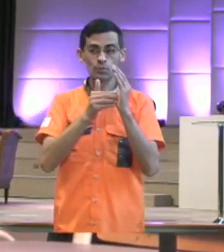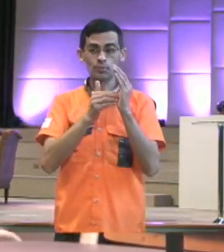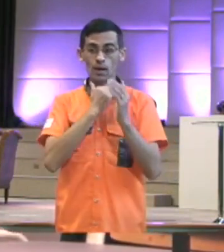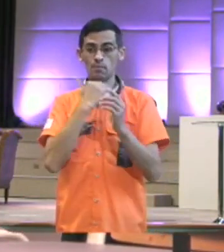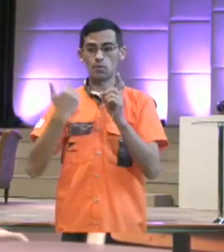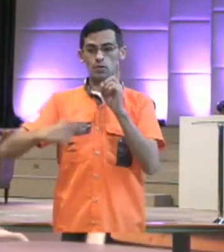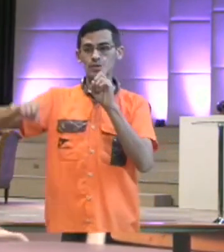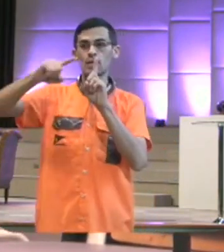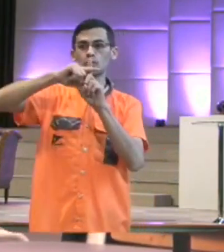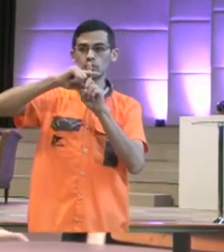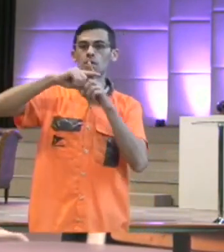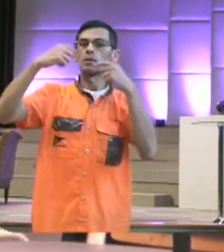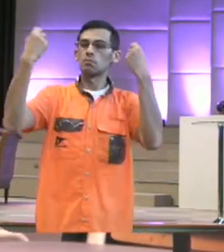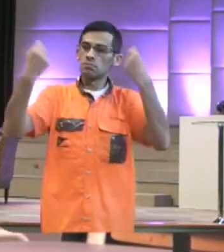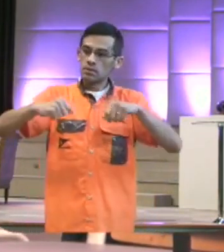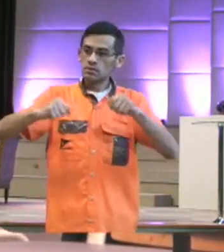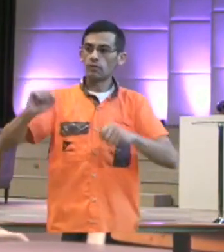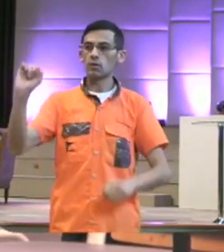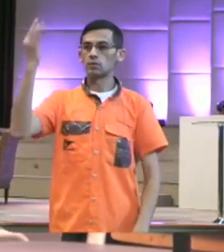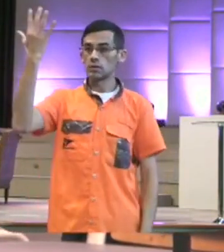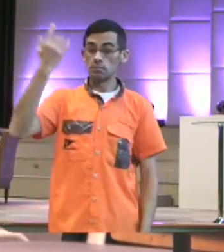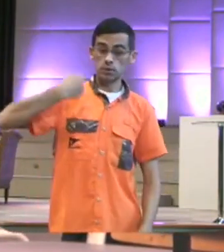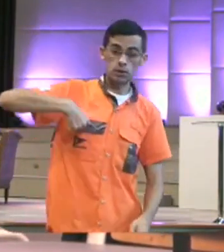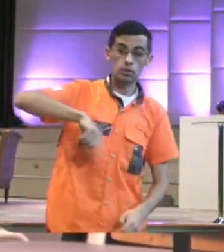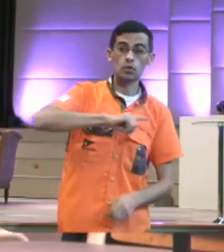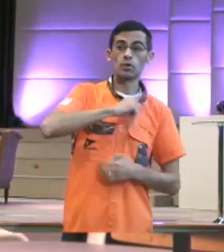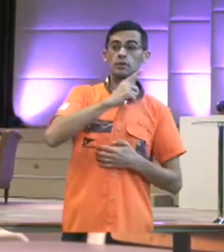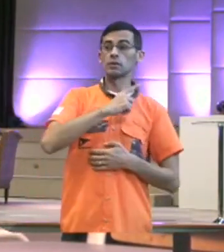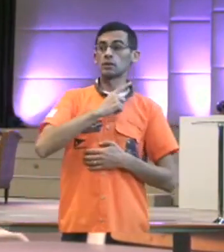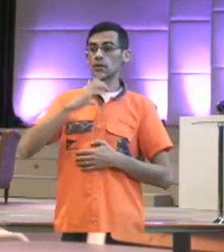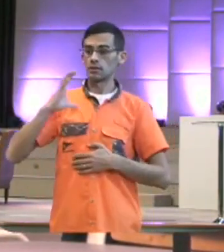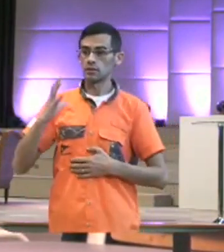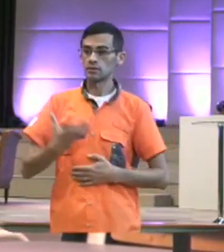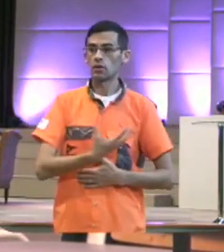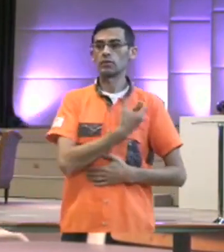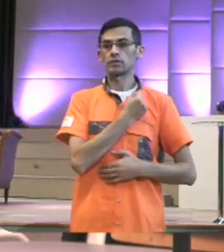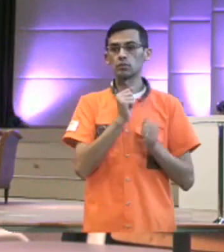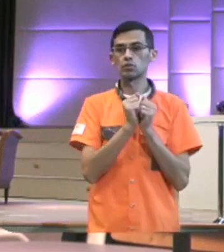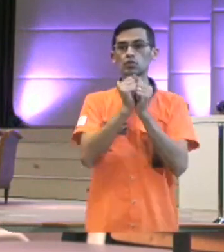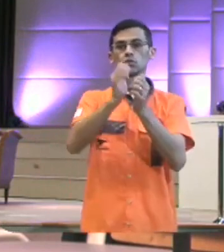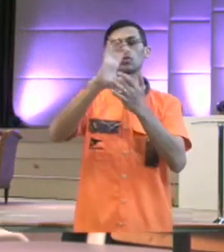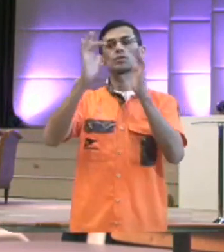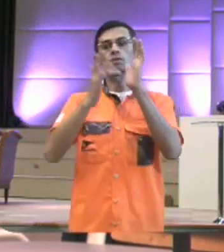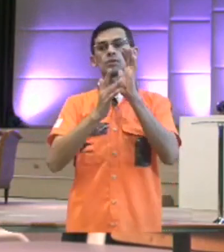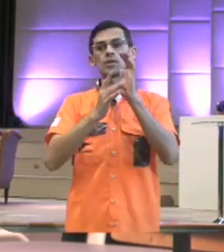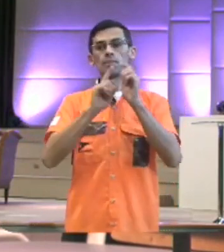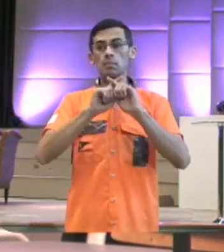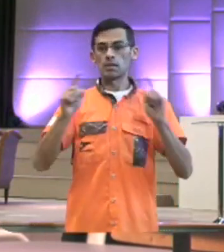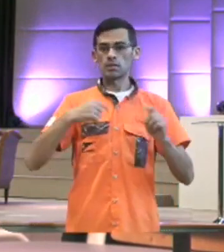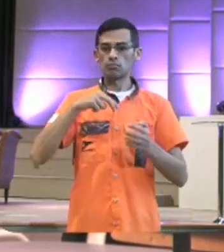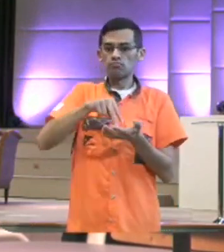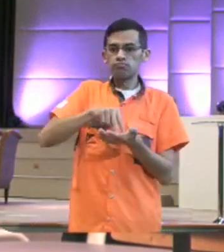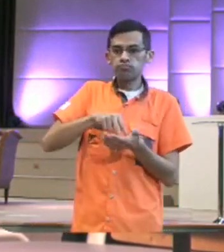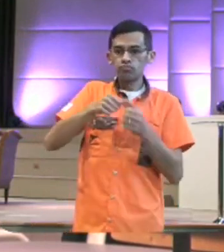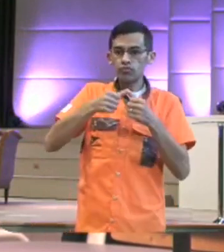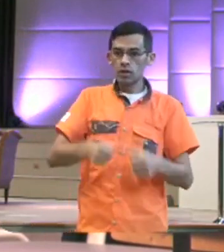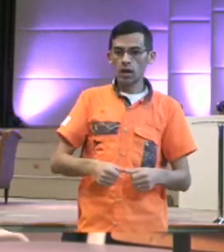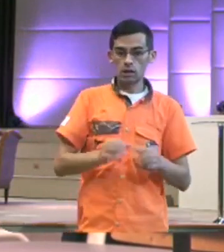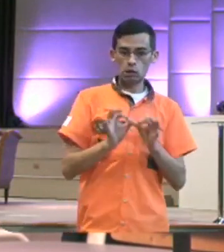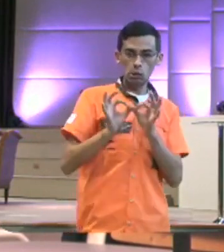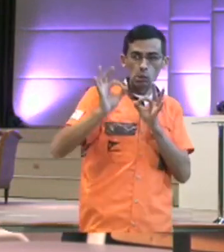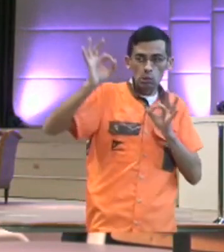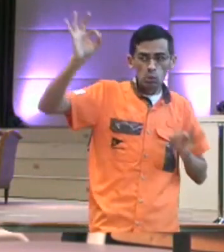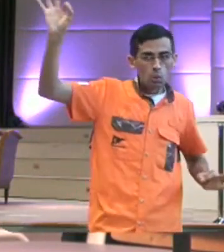morte na cruz era imprescindível para que nós pudéssemos ser salvos, mas eu não vou ficar longe